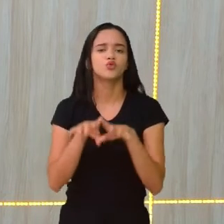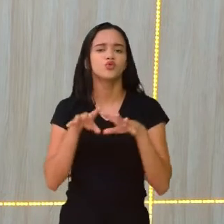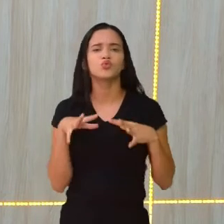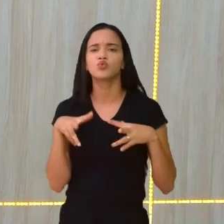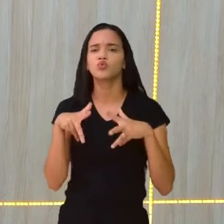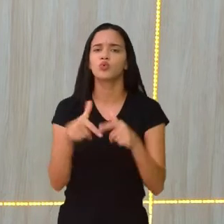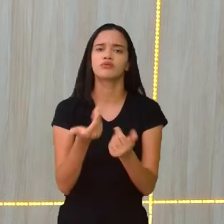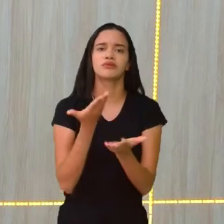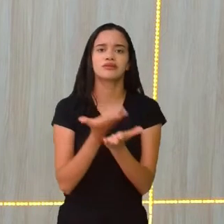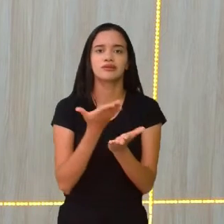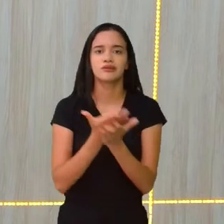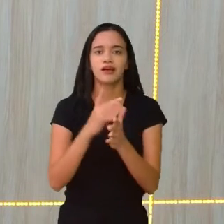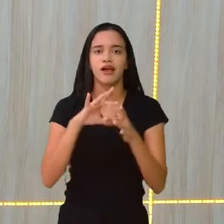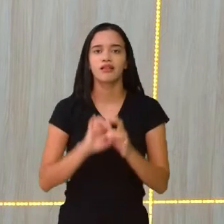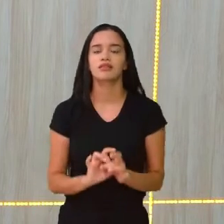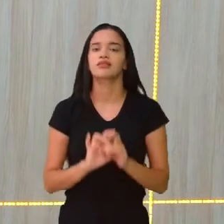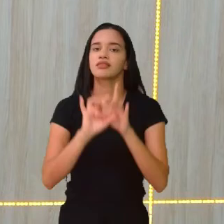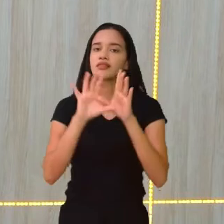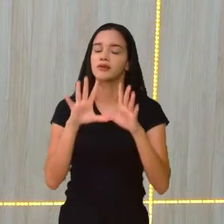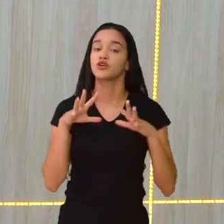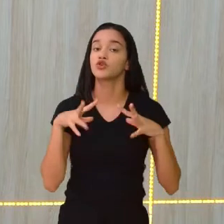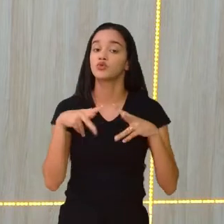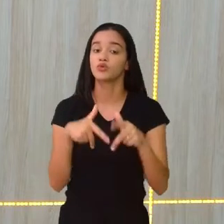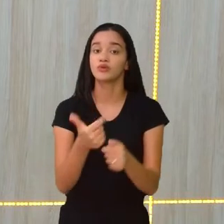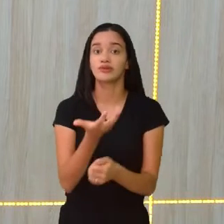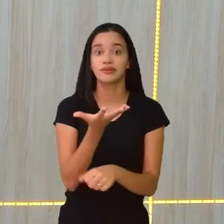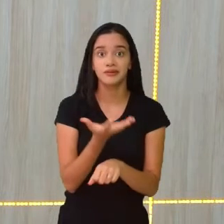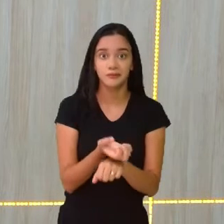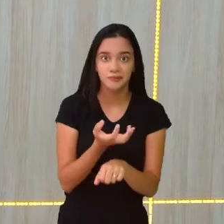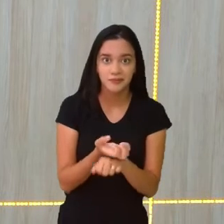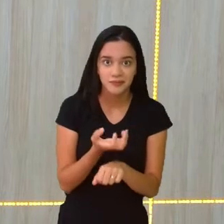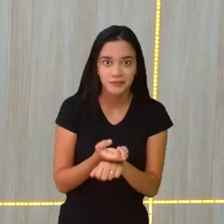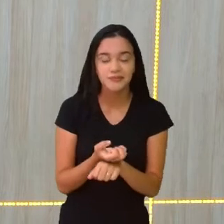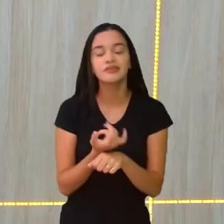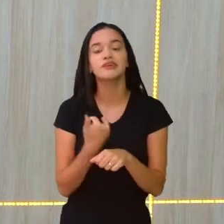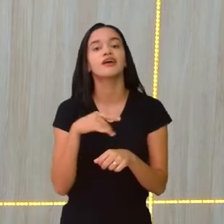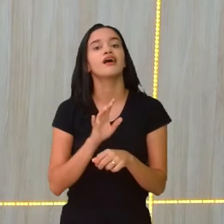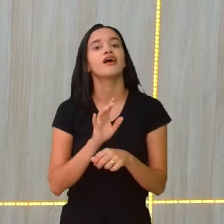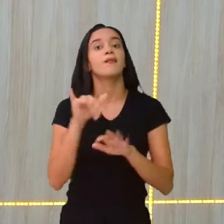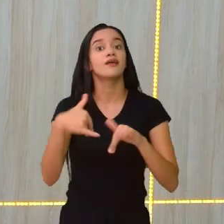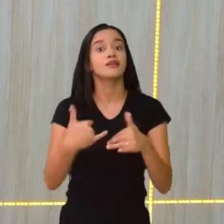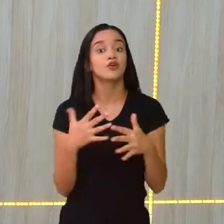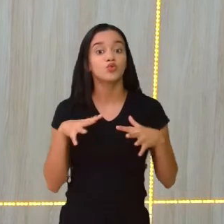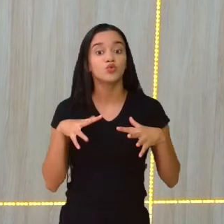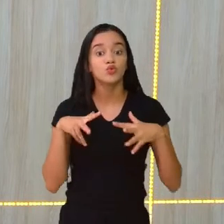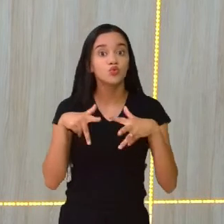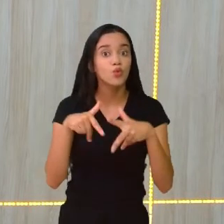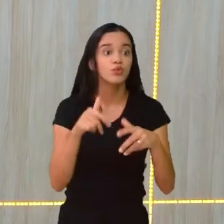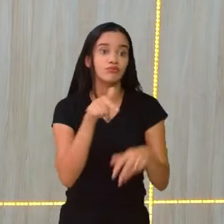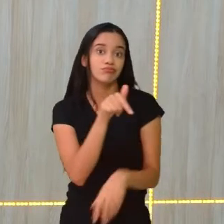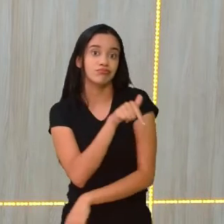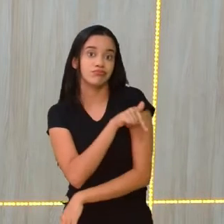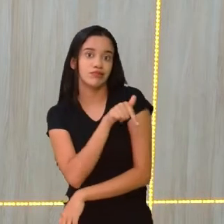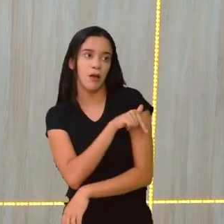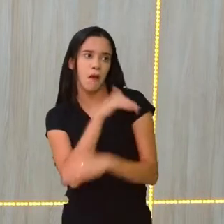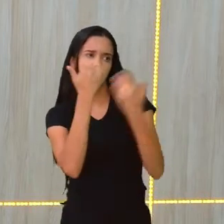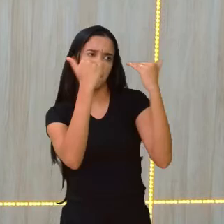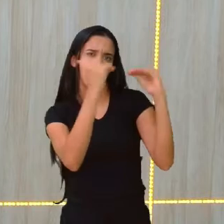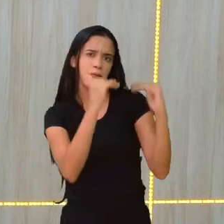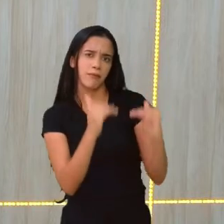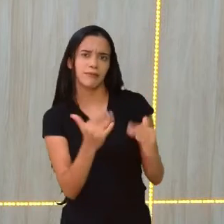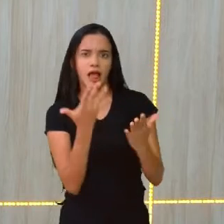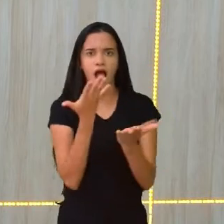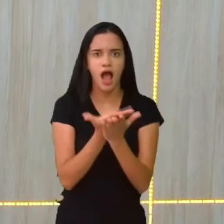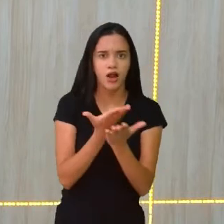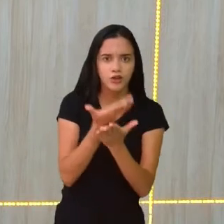todas as aulas disponíveis de todas as disciplinas. Então, o 7º ano, todas as disciplinas do 7º ano, então a aula que você